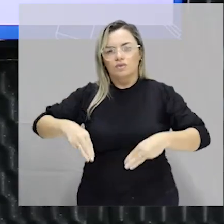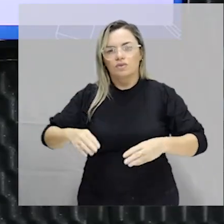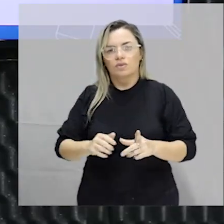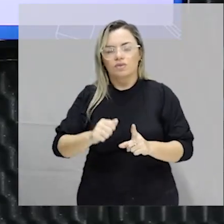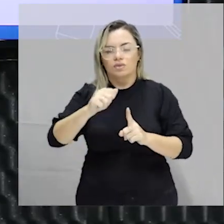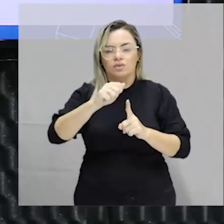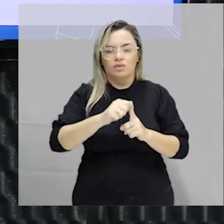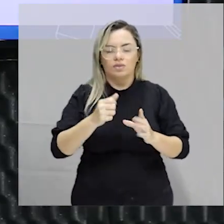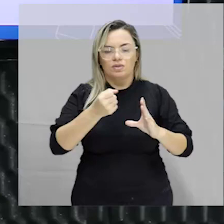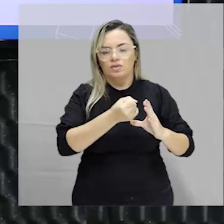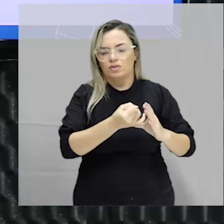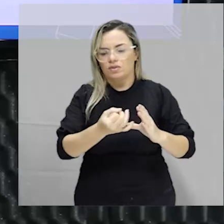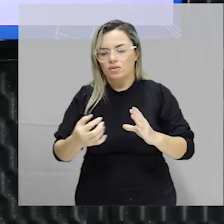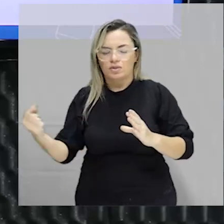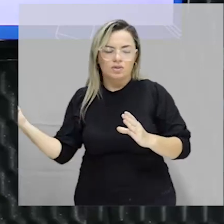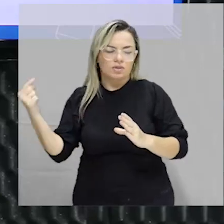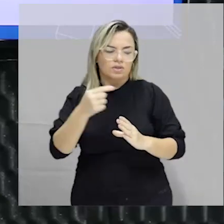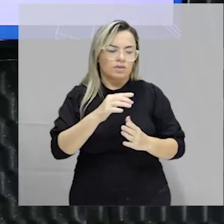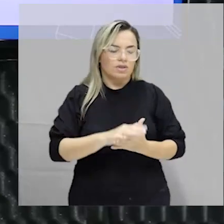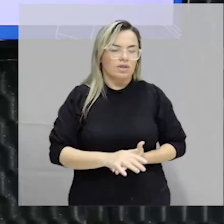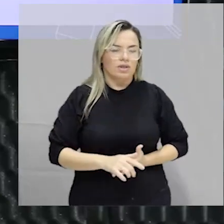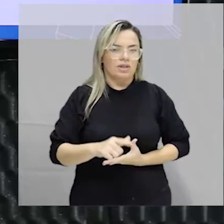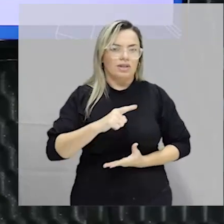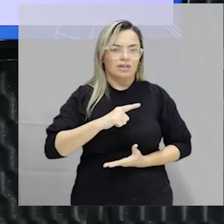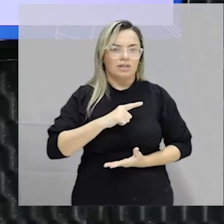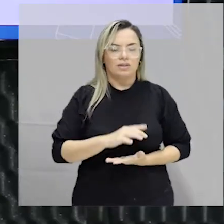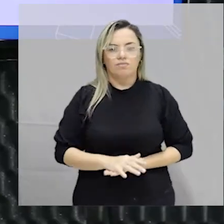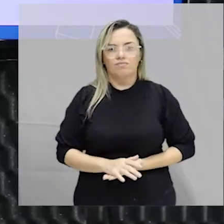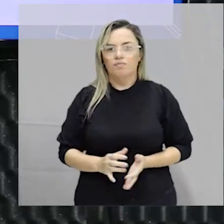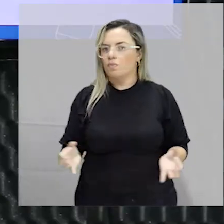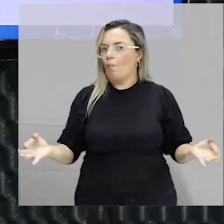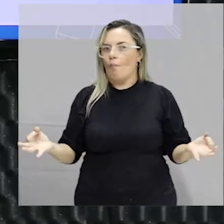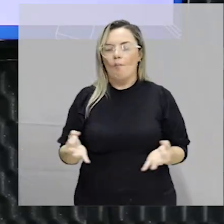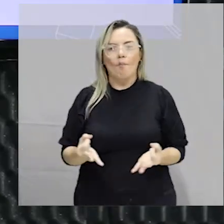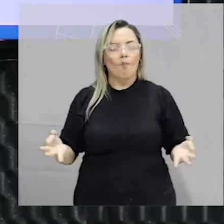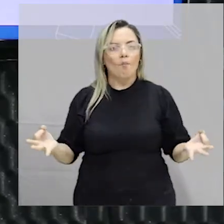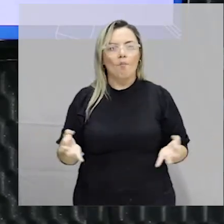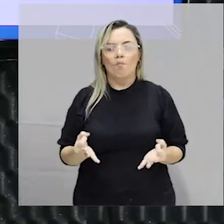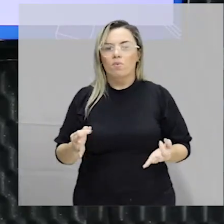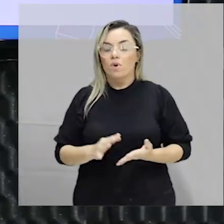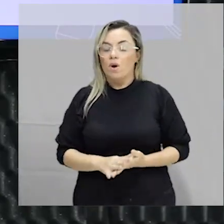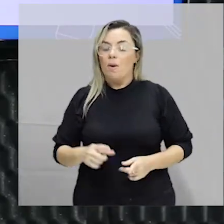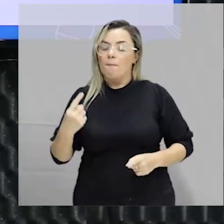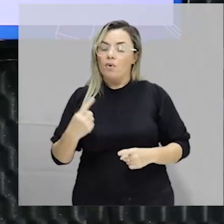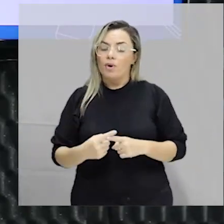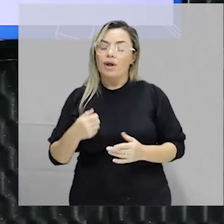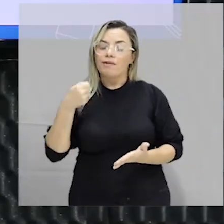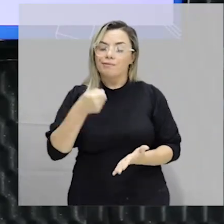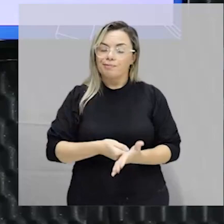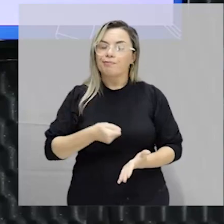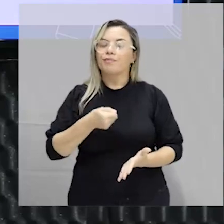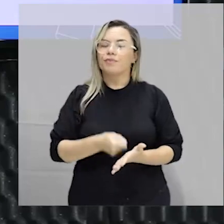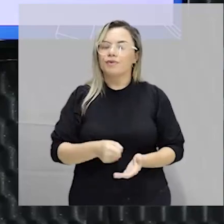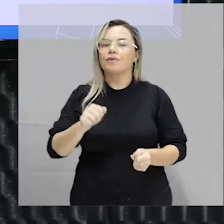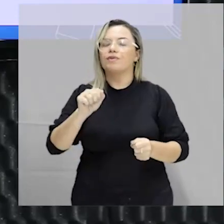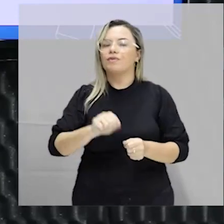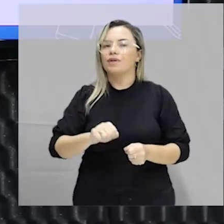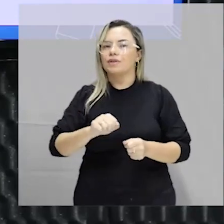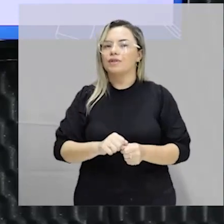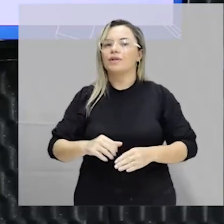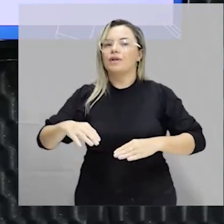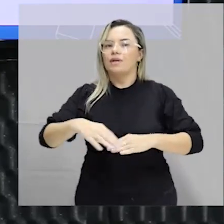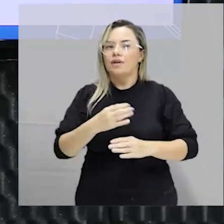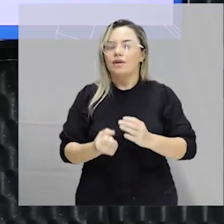tênis da Nike pertencem a ela? Exatamente, nenhum. Porque ela já está sendo paga para fazer aquilo ali, para poder produzir aqueles